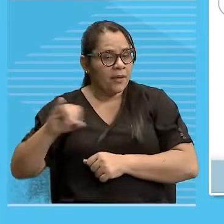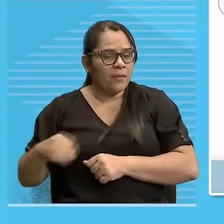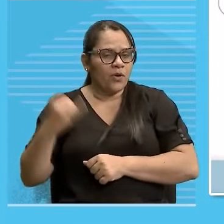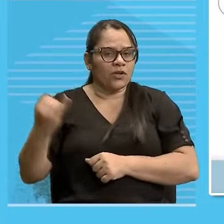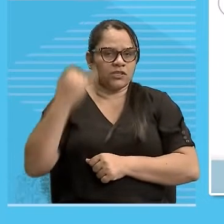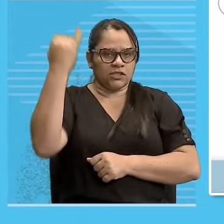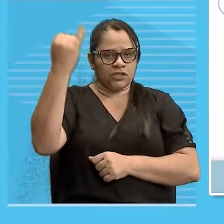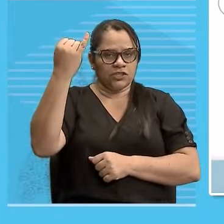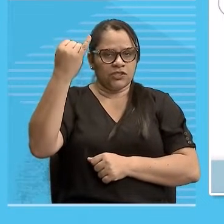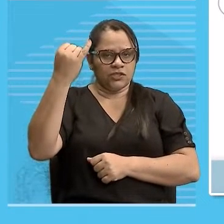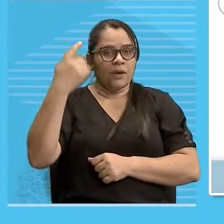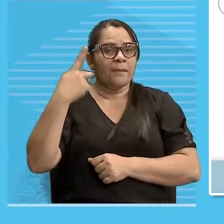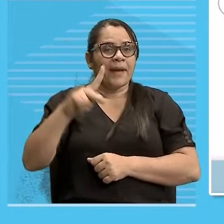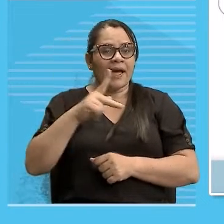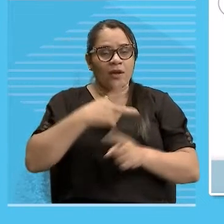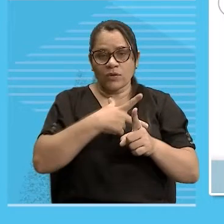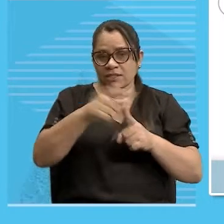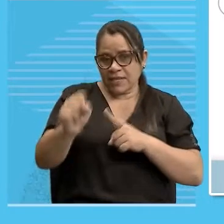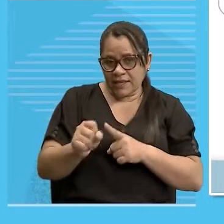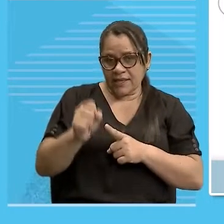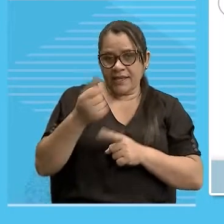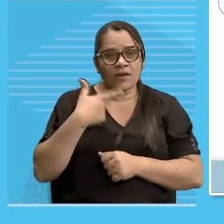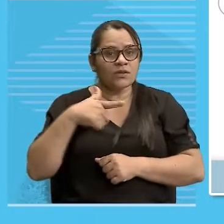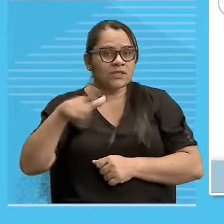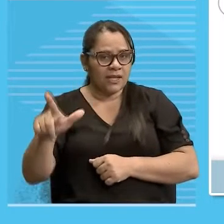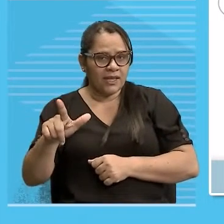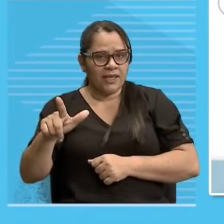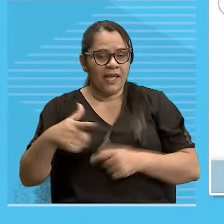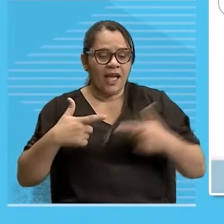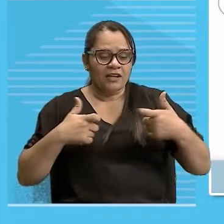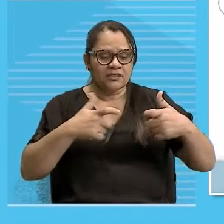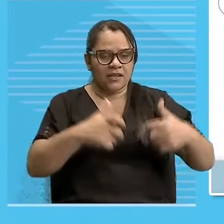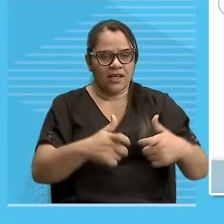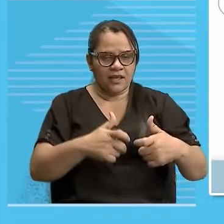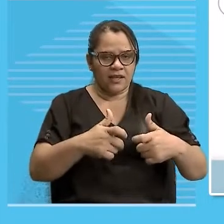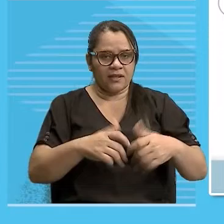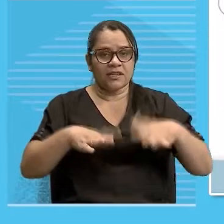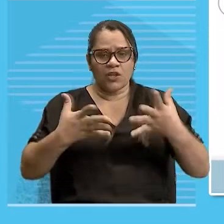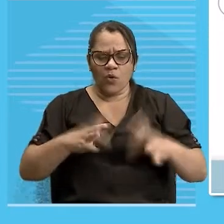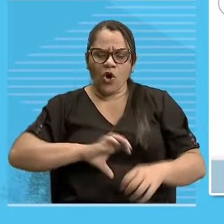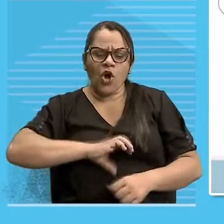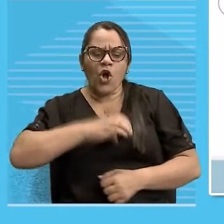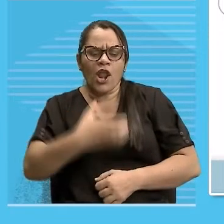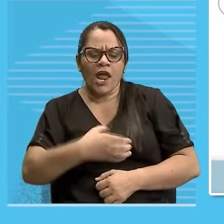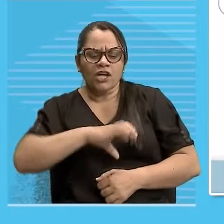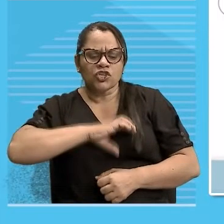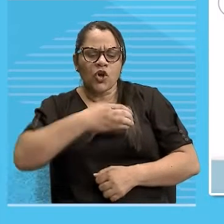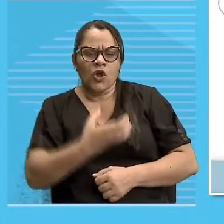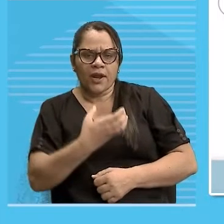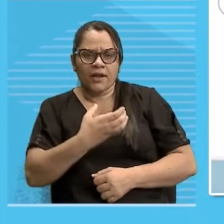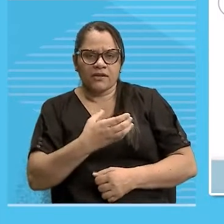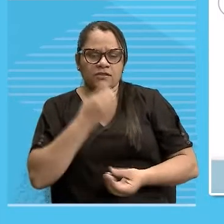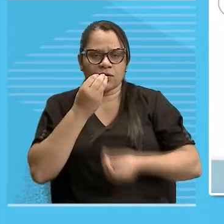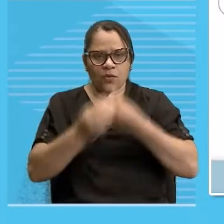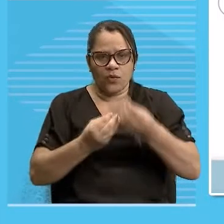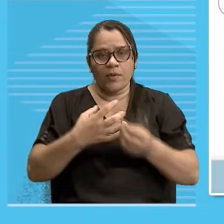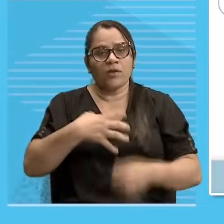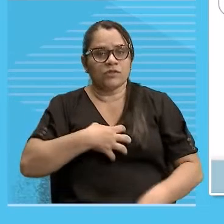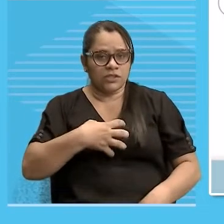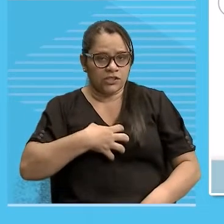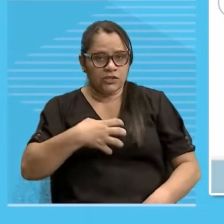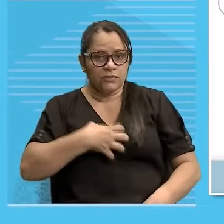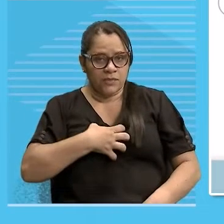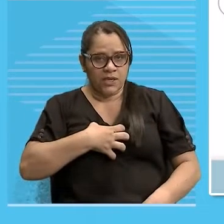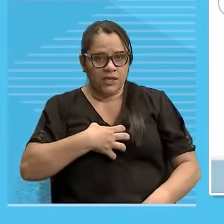batalhas e, no fim, a guerra. Olha aí que bacana. Mas aí, quando se diz coragem, coragem, ou seja, é um sentimento ali de